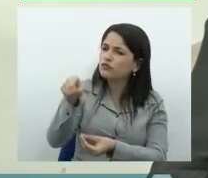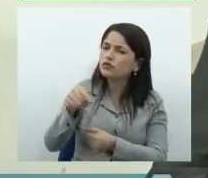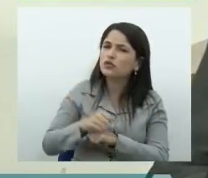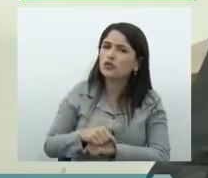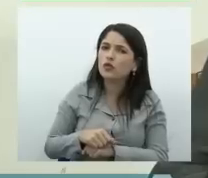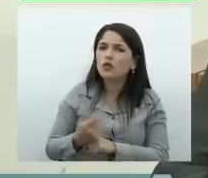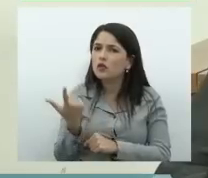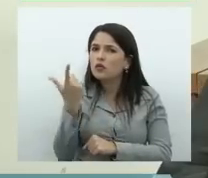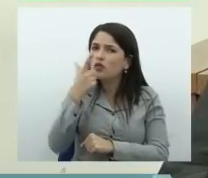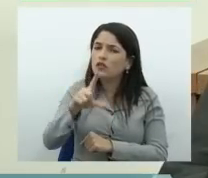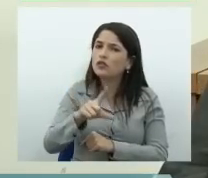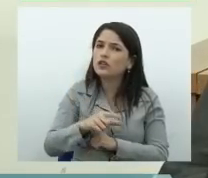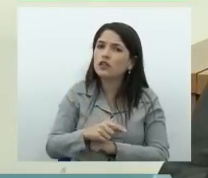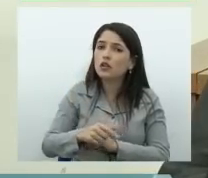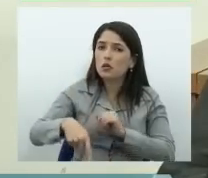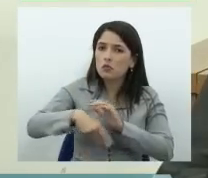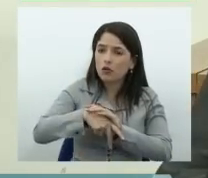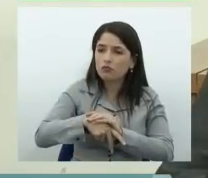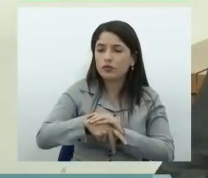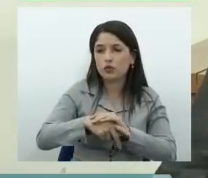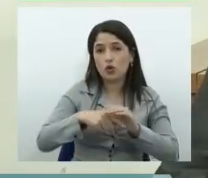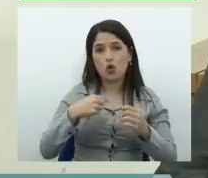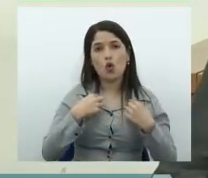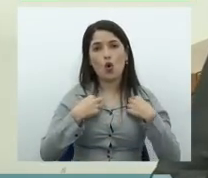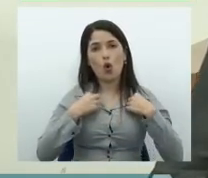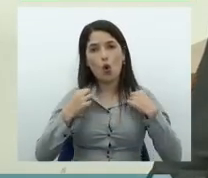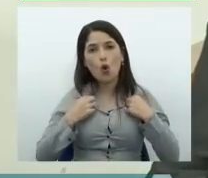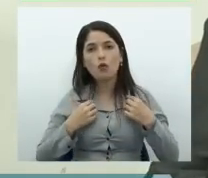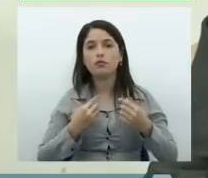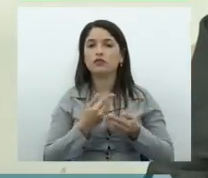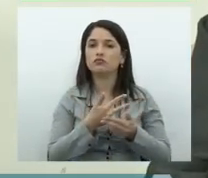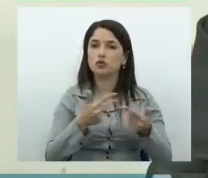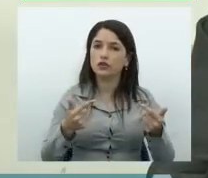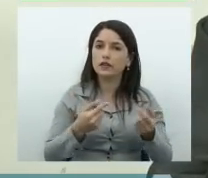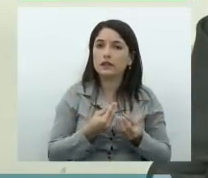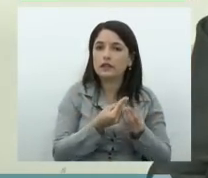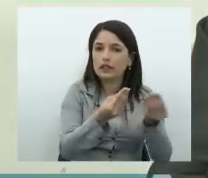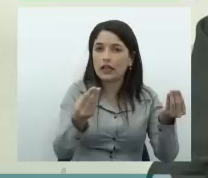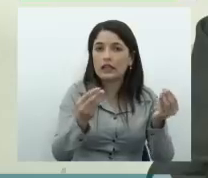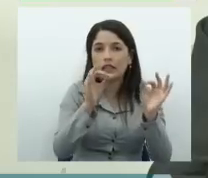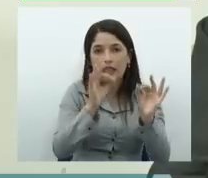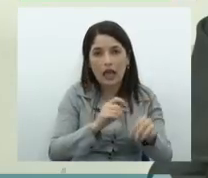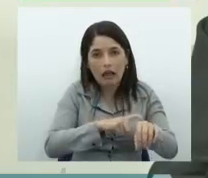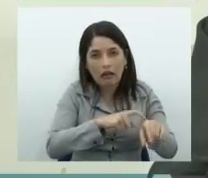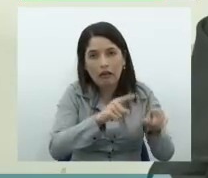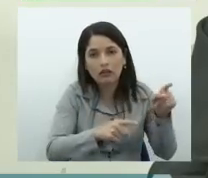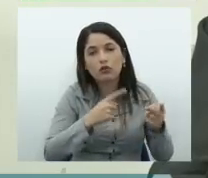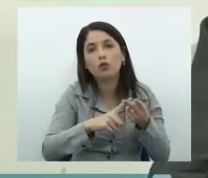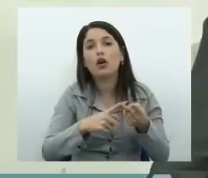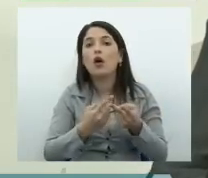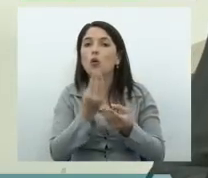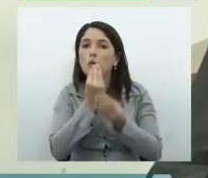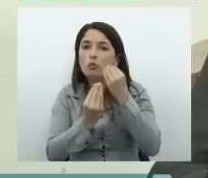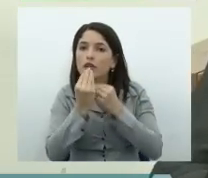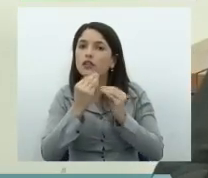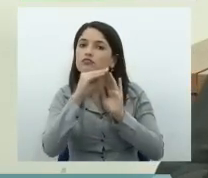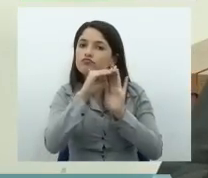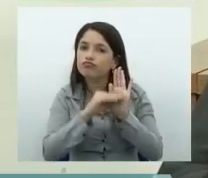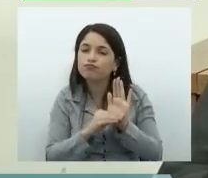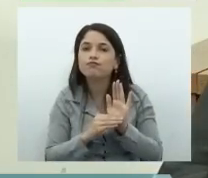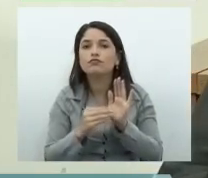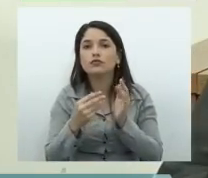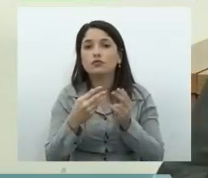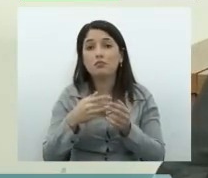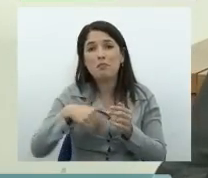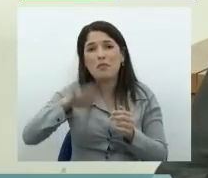um ritmo correto de entregar o uniforme, o kit escolar e uma alimentação adequada para as mais de 100 mil crianças